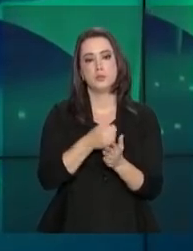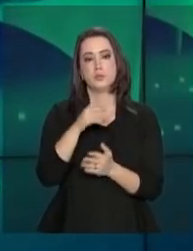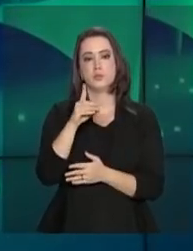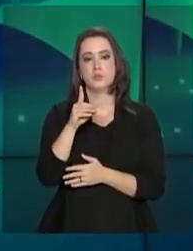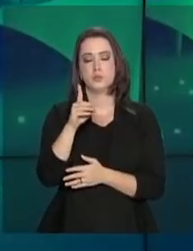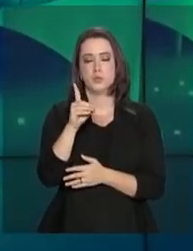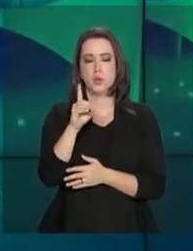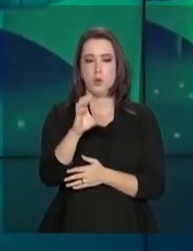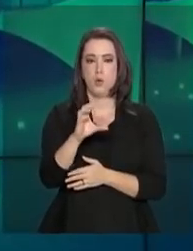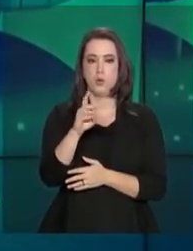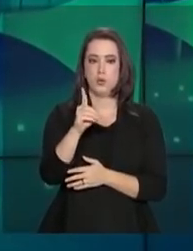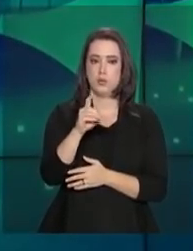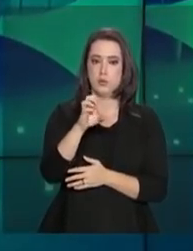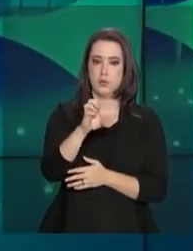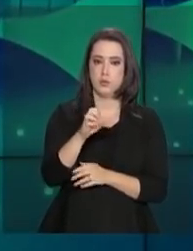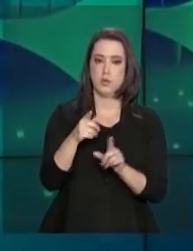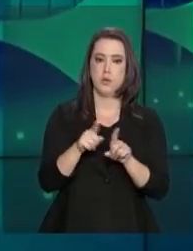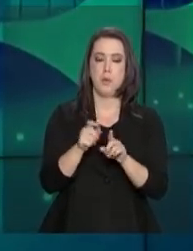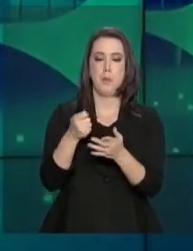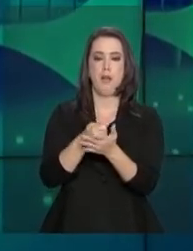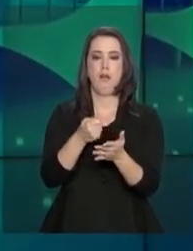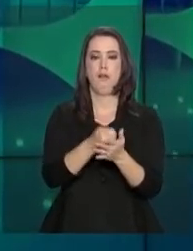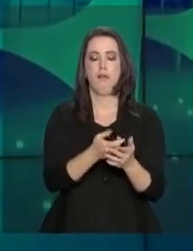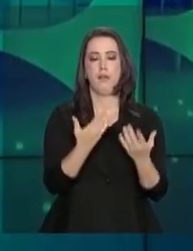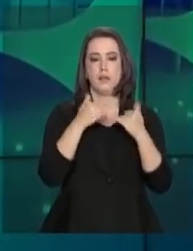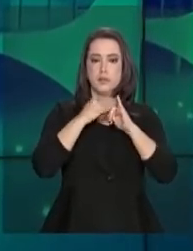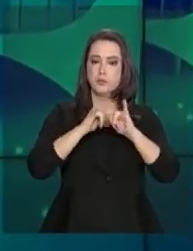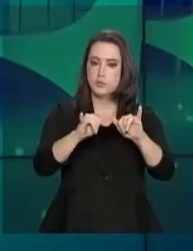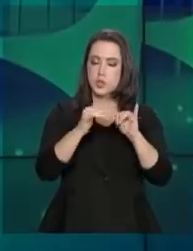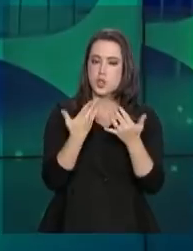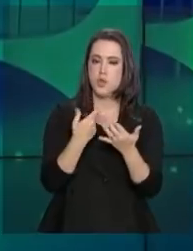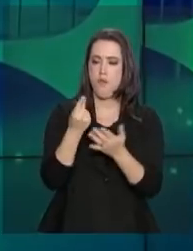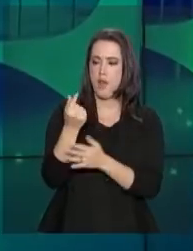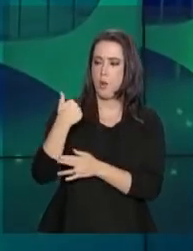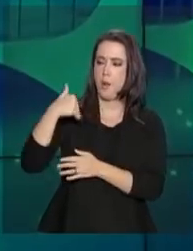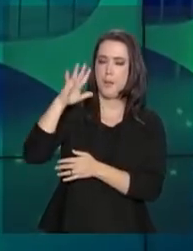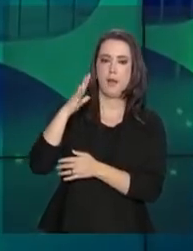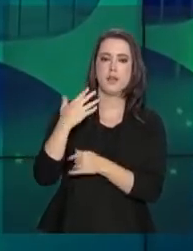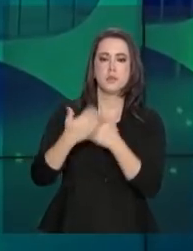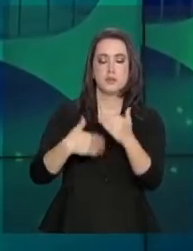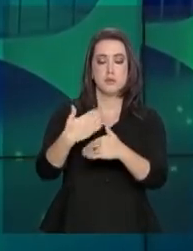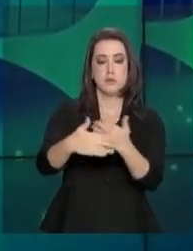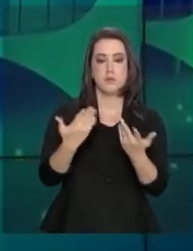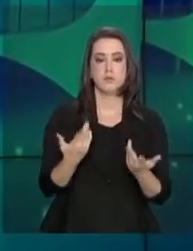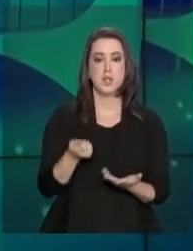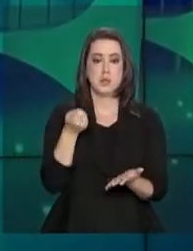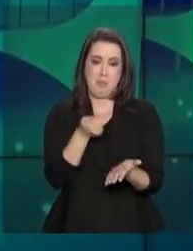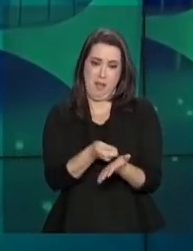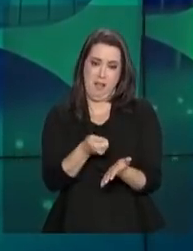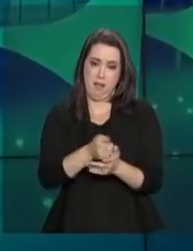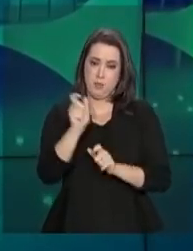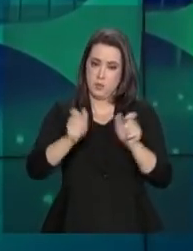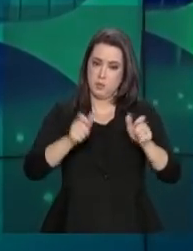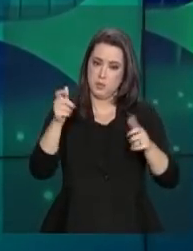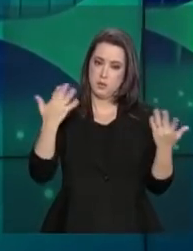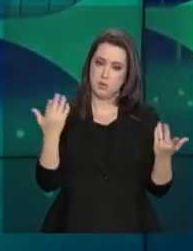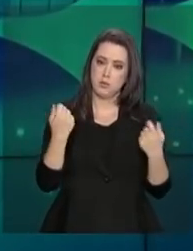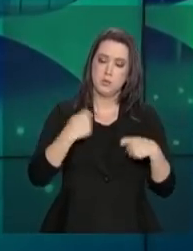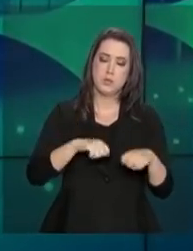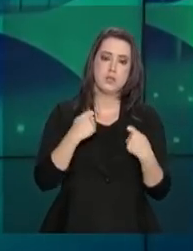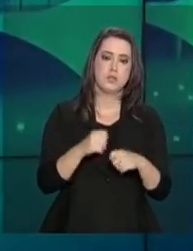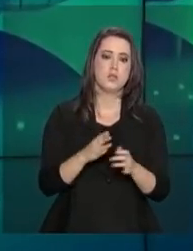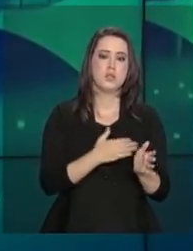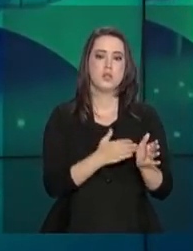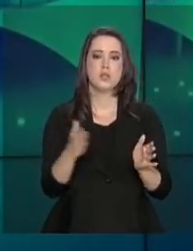tarifa paga pelos consumidores nas contas de energia de acordo com o governo esse subir sítio pago por todos deveria